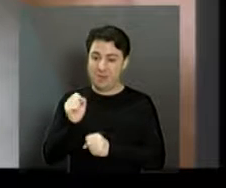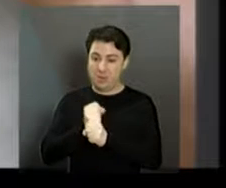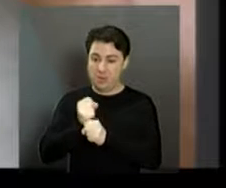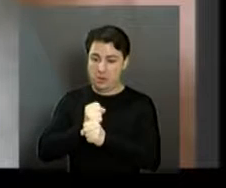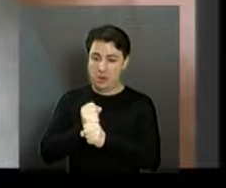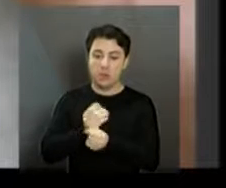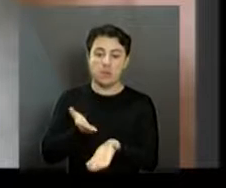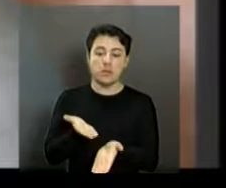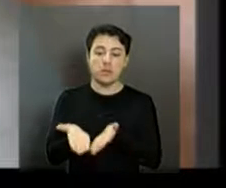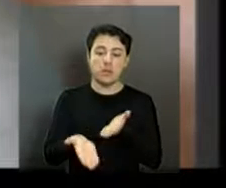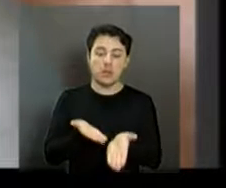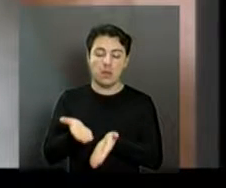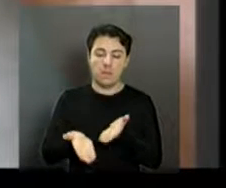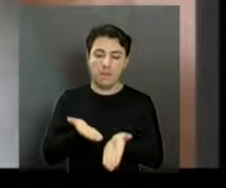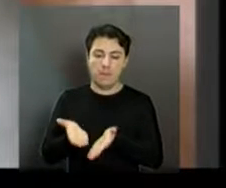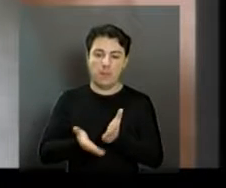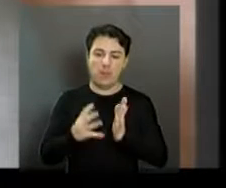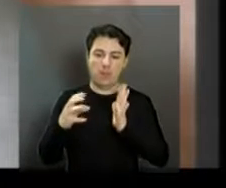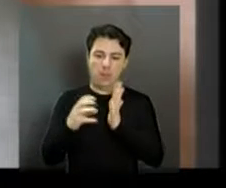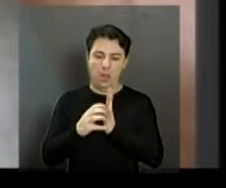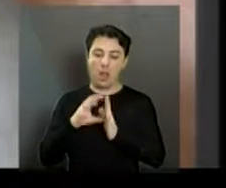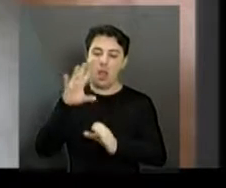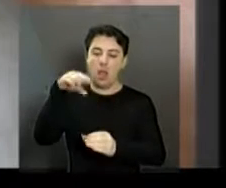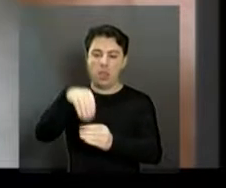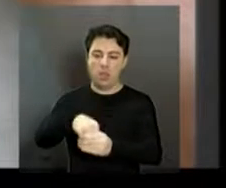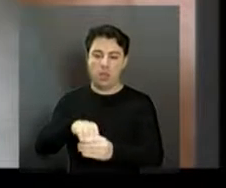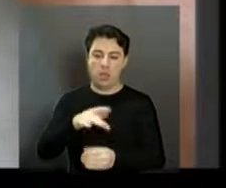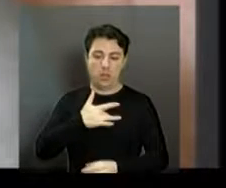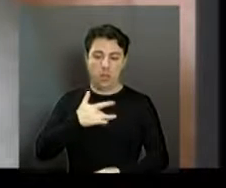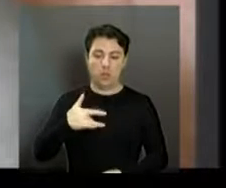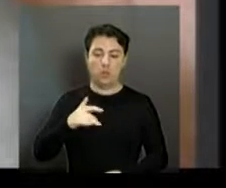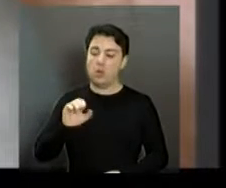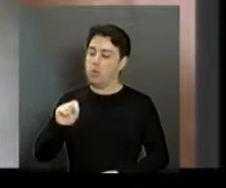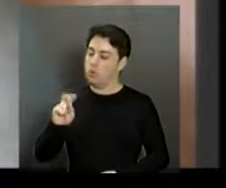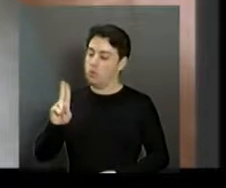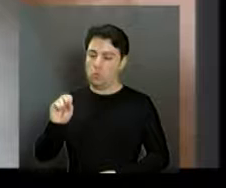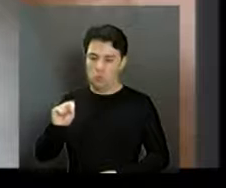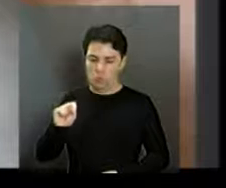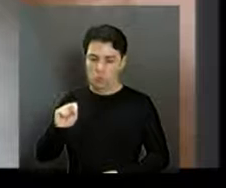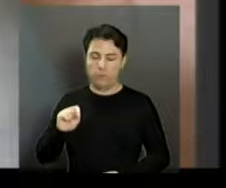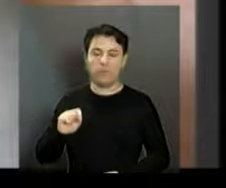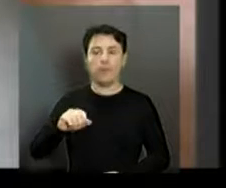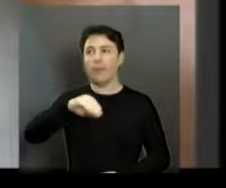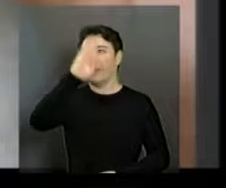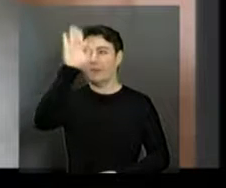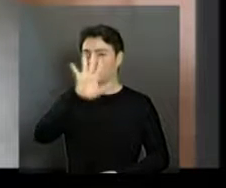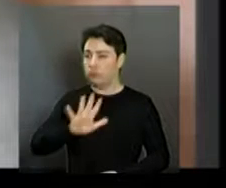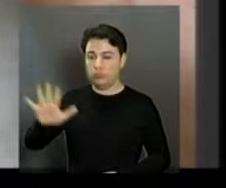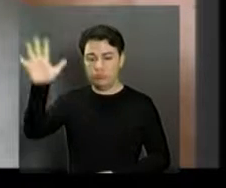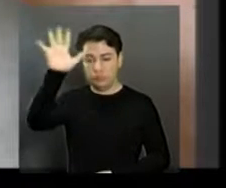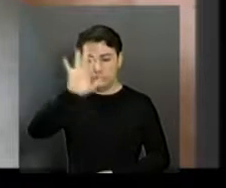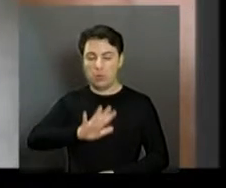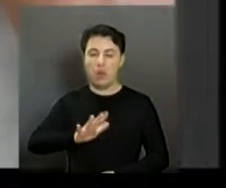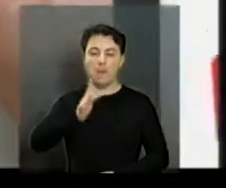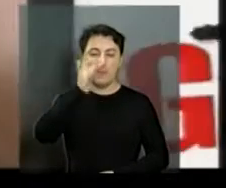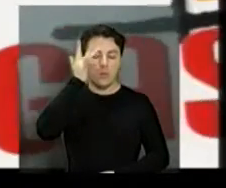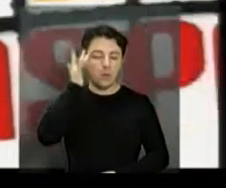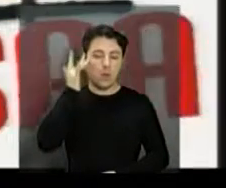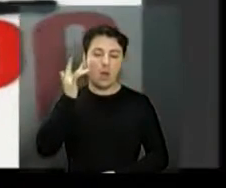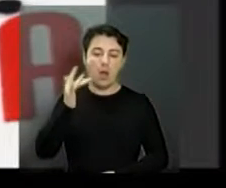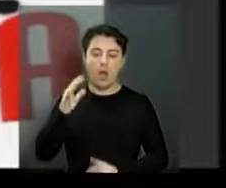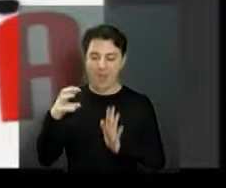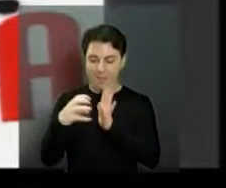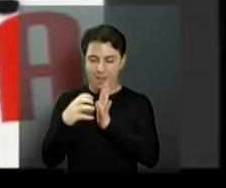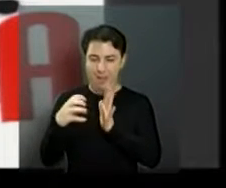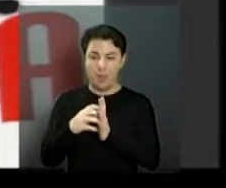do tratamento da doença por meio do SUS, Sistema Único de Saúde. Nacionalmente, conseguimos diminuir o número de mortes em